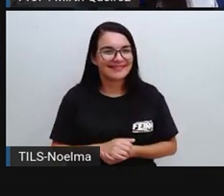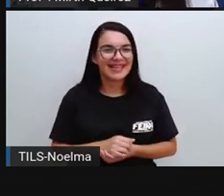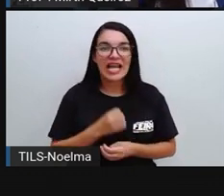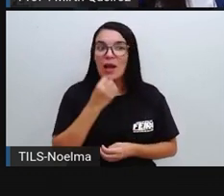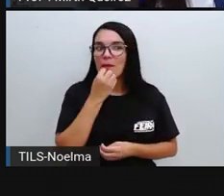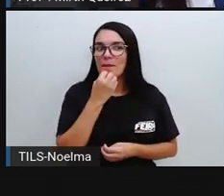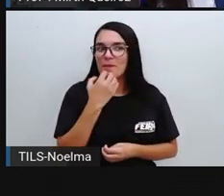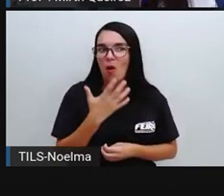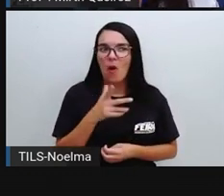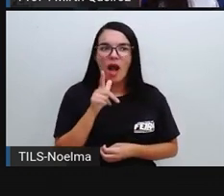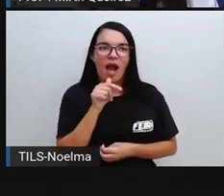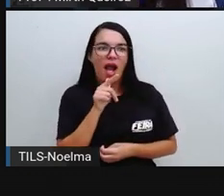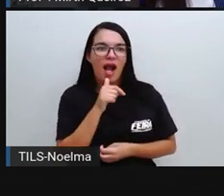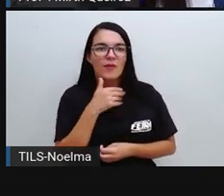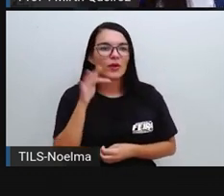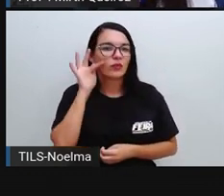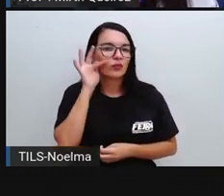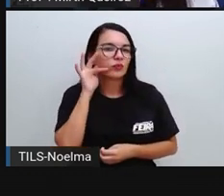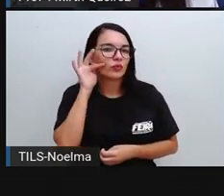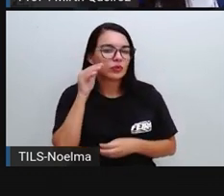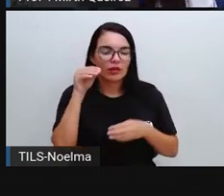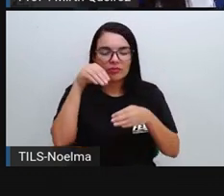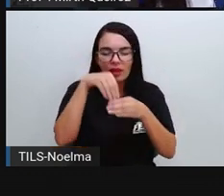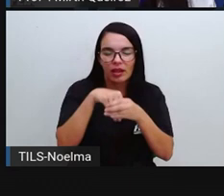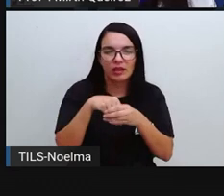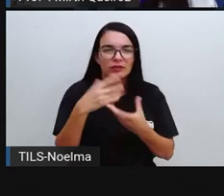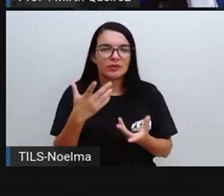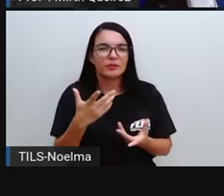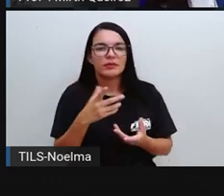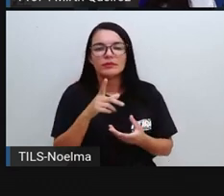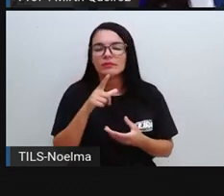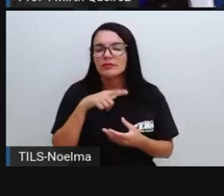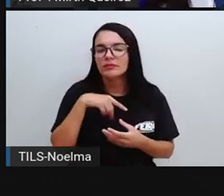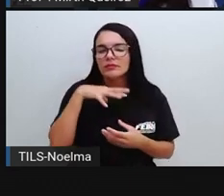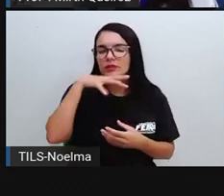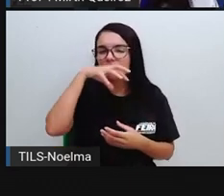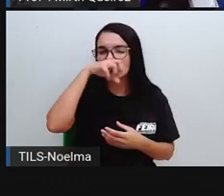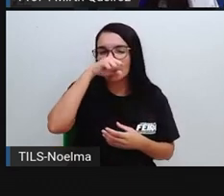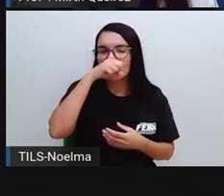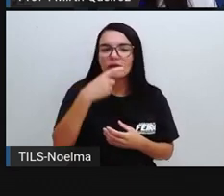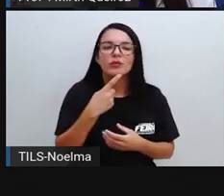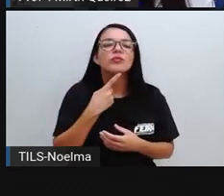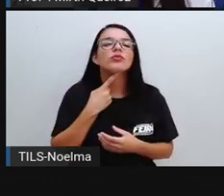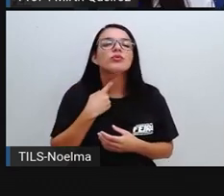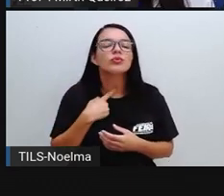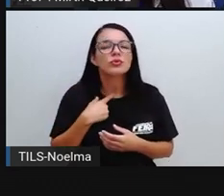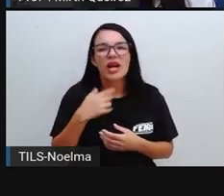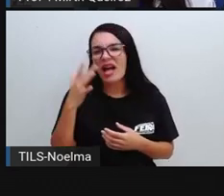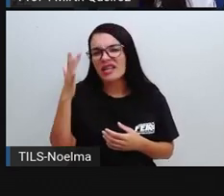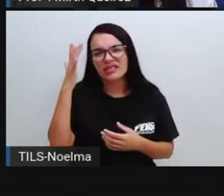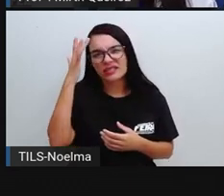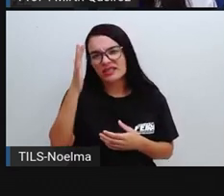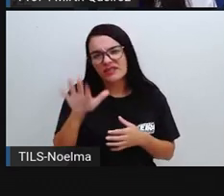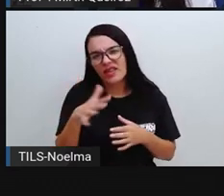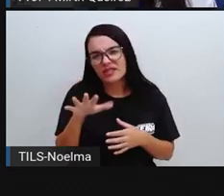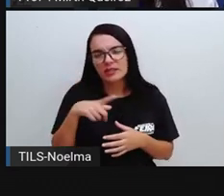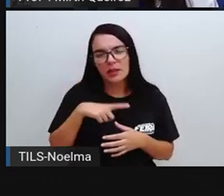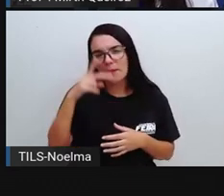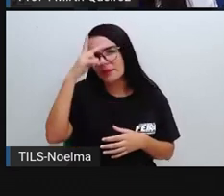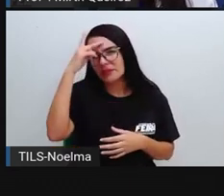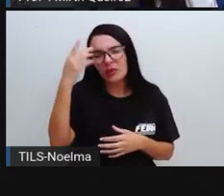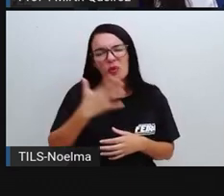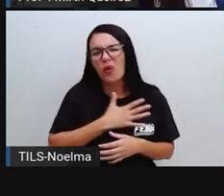frutas, flores ou ervas que tenham um sabor agradável especial. Tem gente que não gosta de água, né? Que não consegue consumir